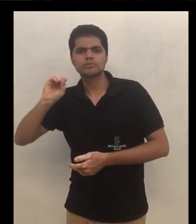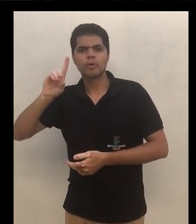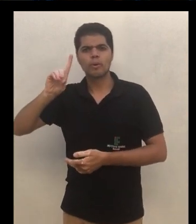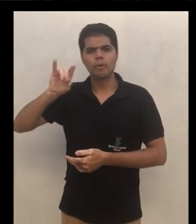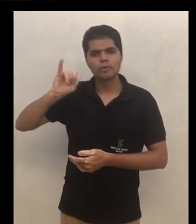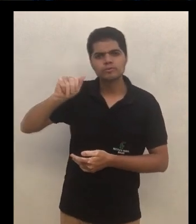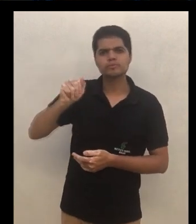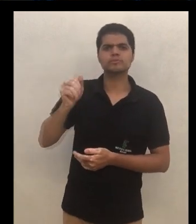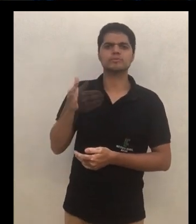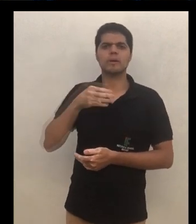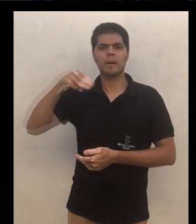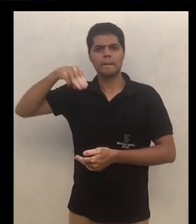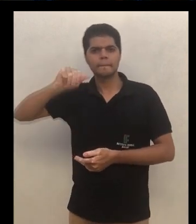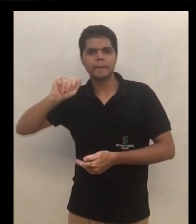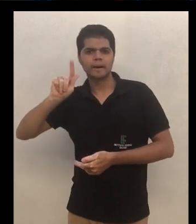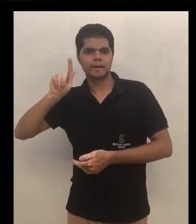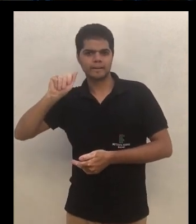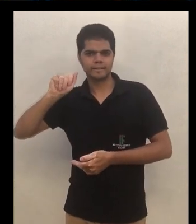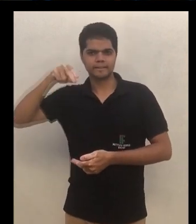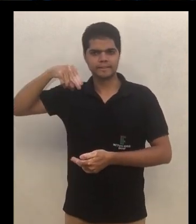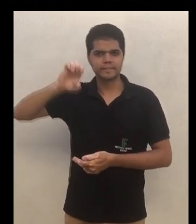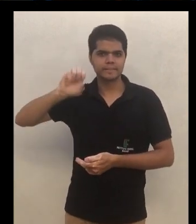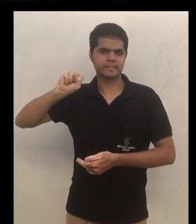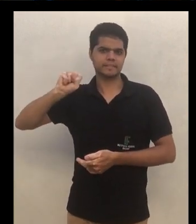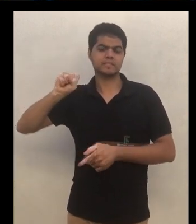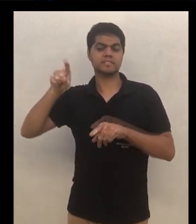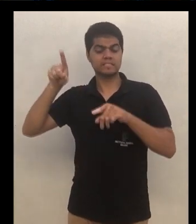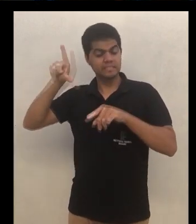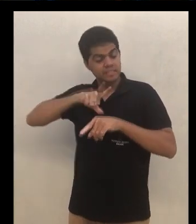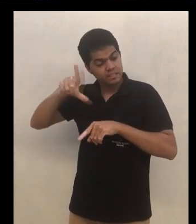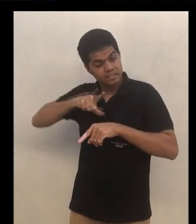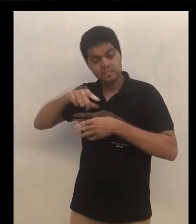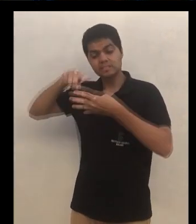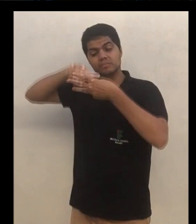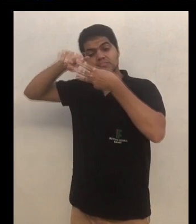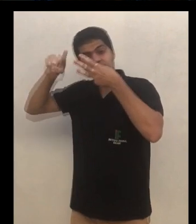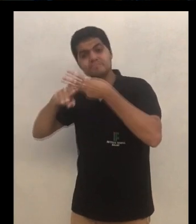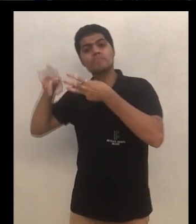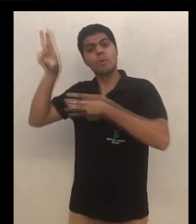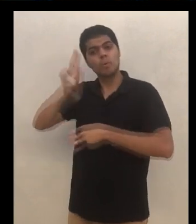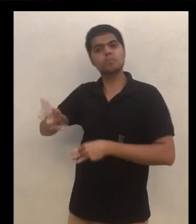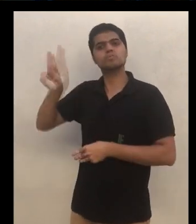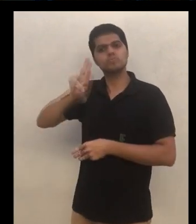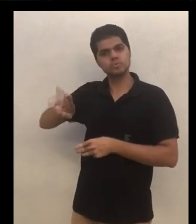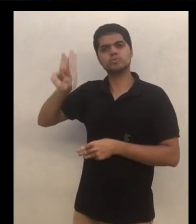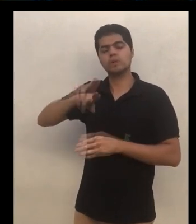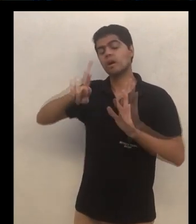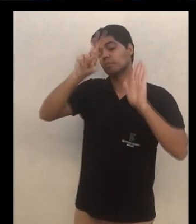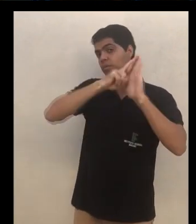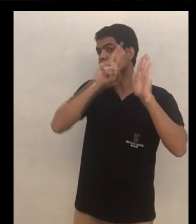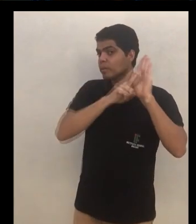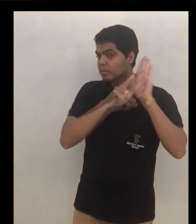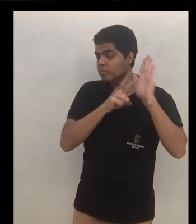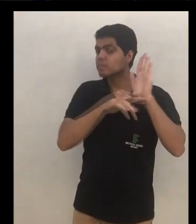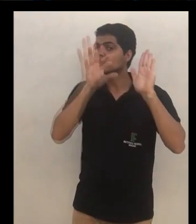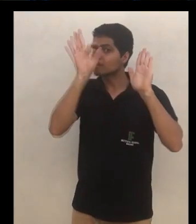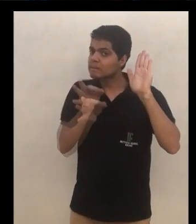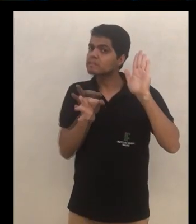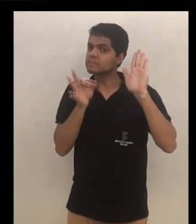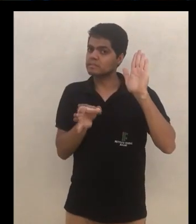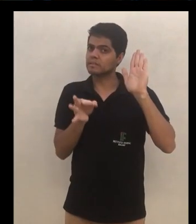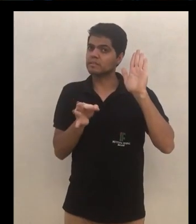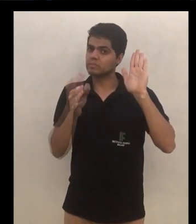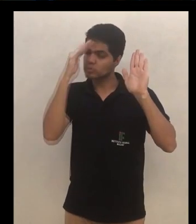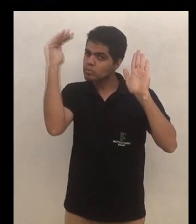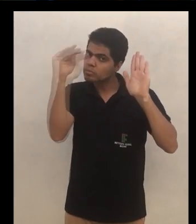muito menos sem as vitaminas. Então, na realidade, a instrução normativa prevê o uso, certo? E com certeza já tem